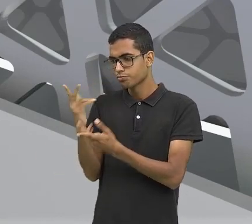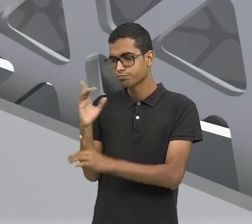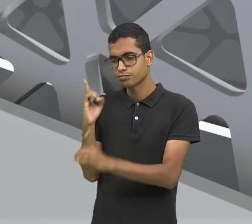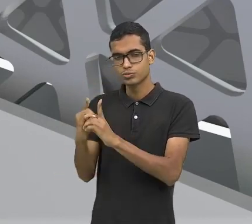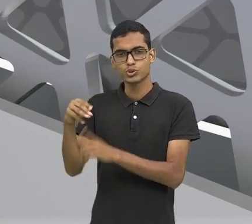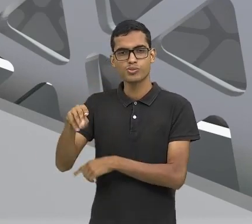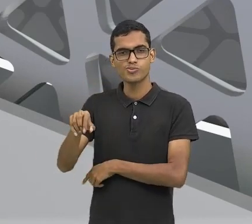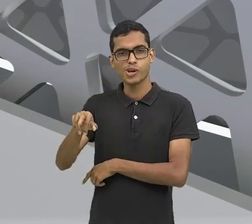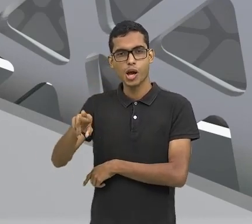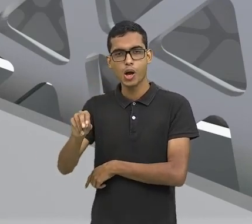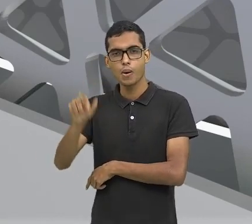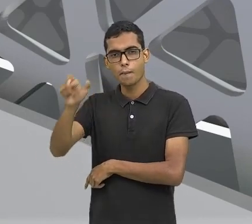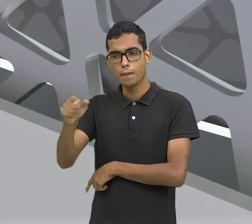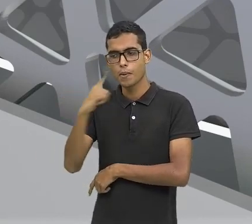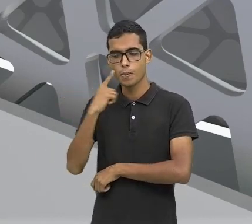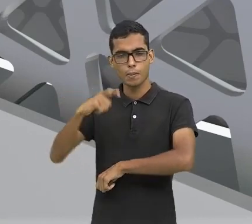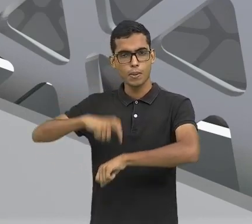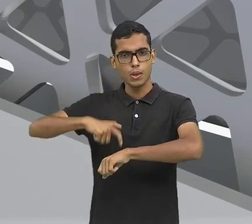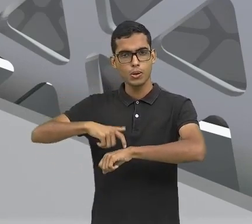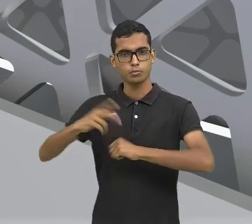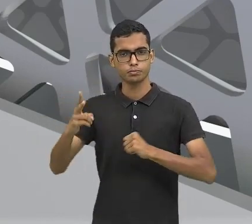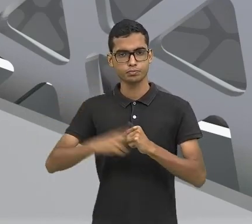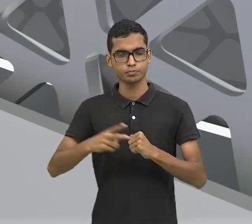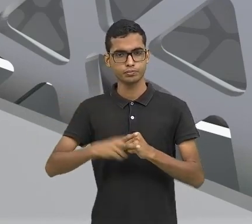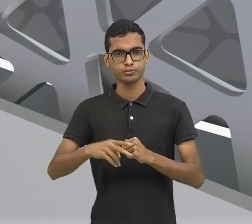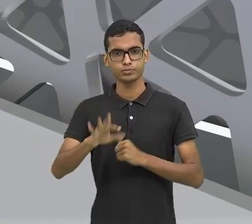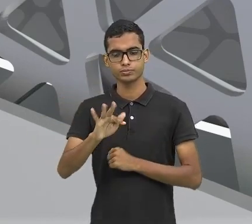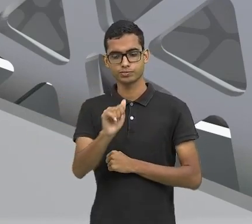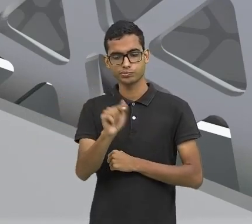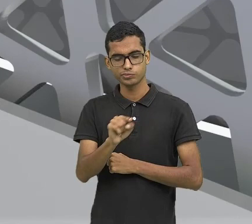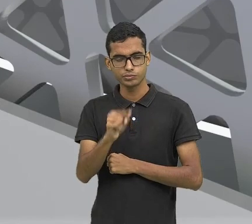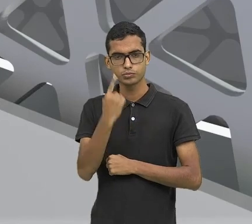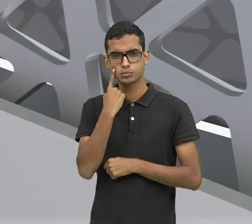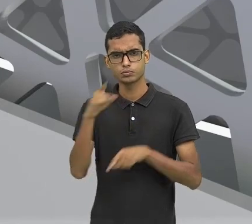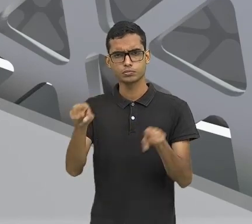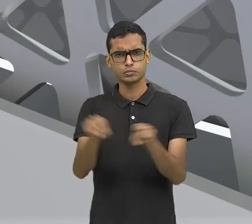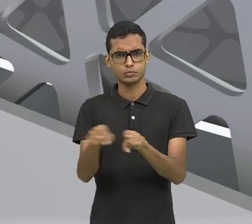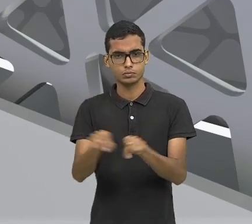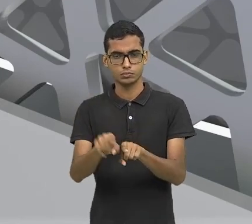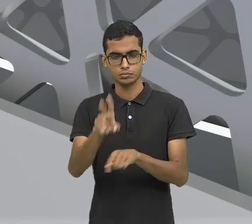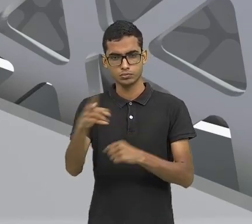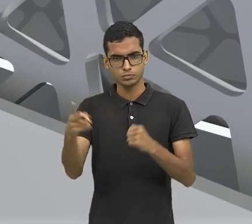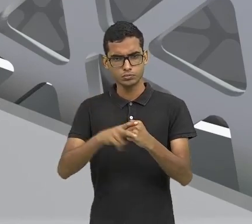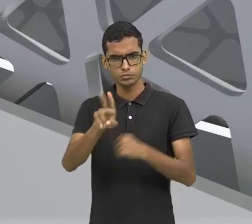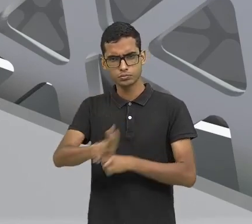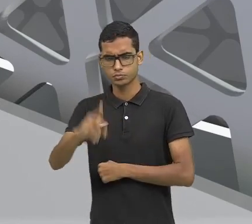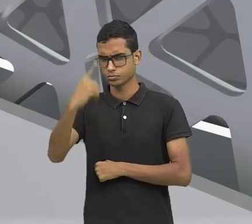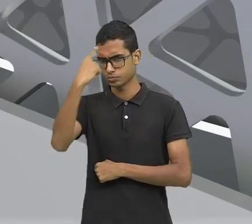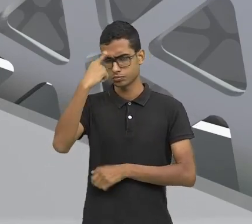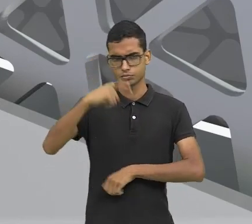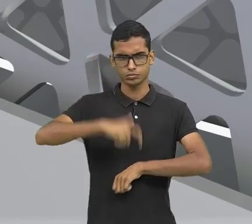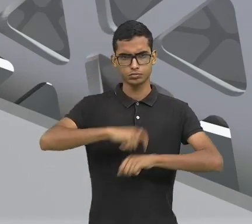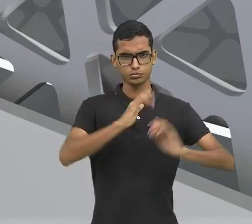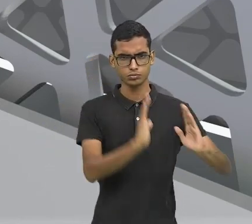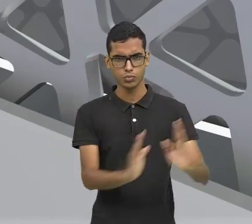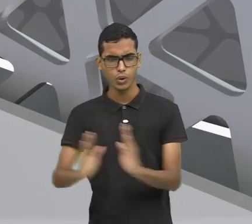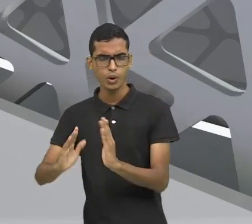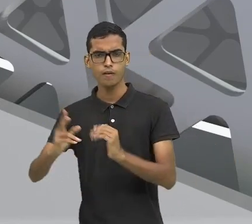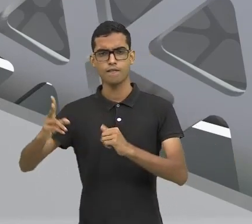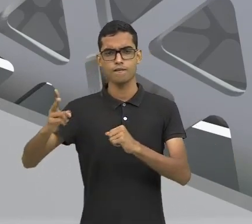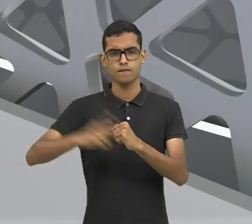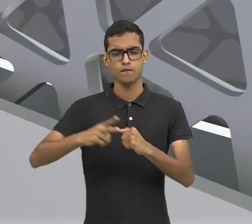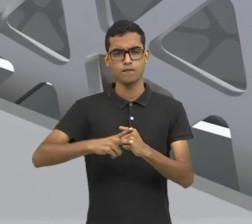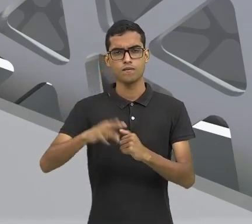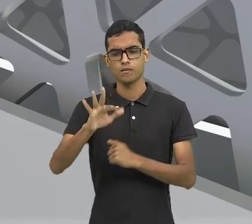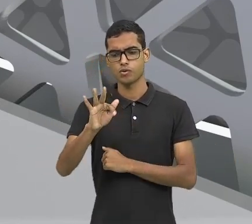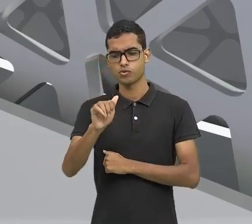para a gente essa ideia de tempo. Então, perceba que esses verbos, quando são utilizados com essa ideia de tempo, verbo